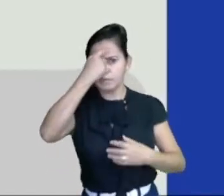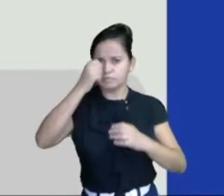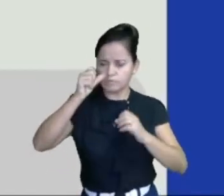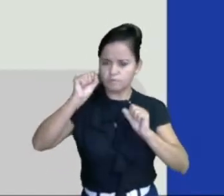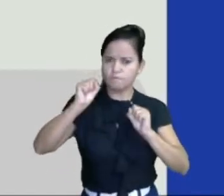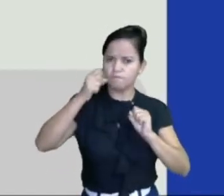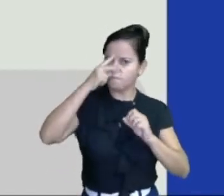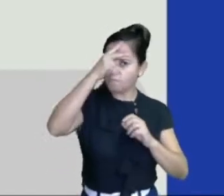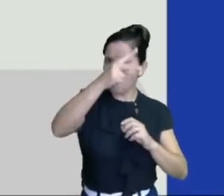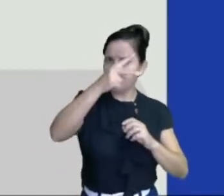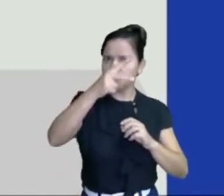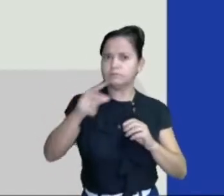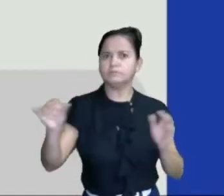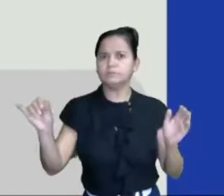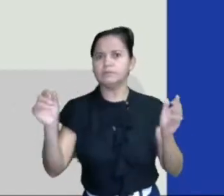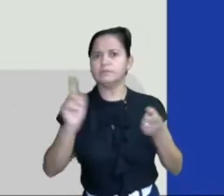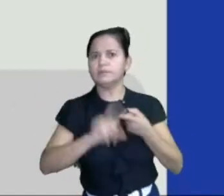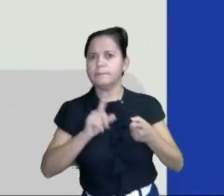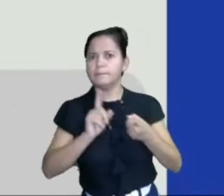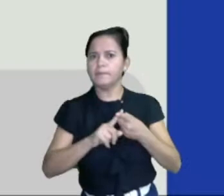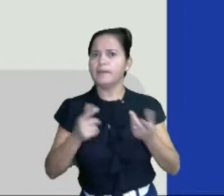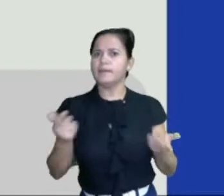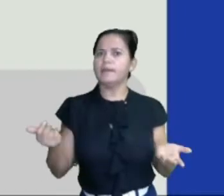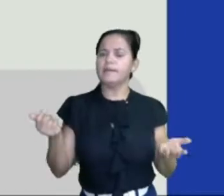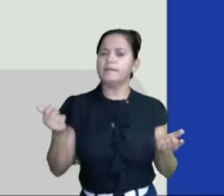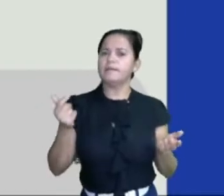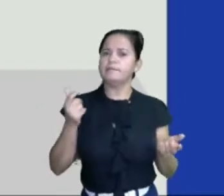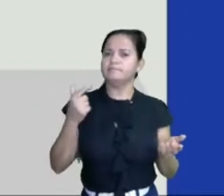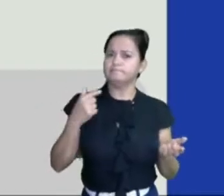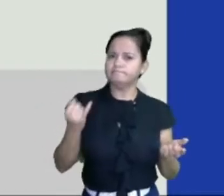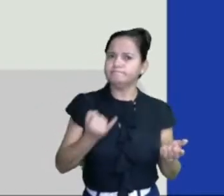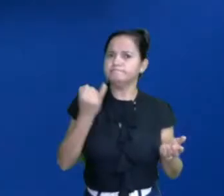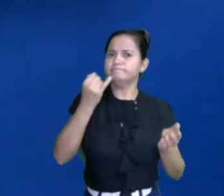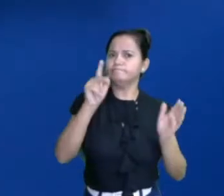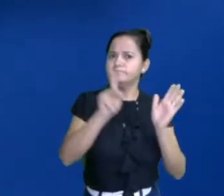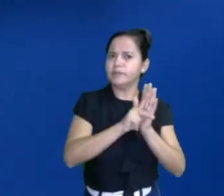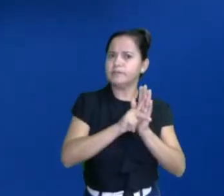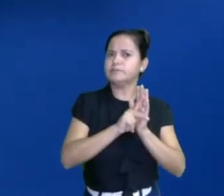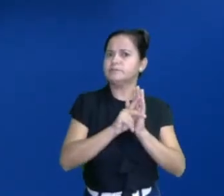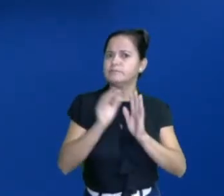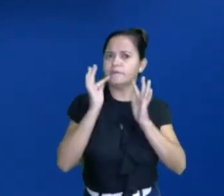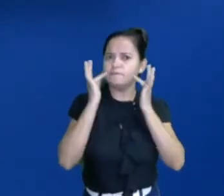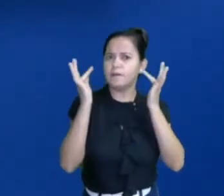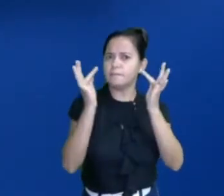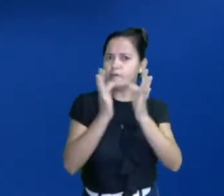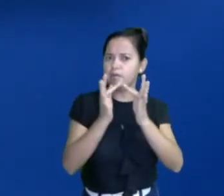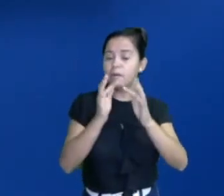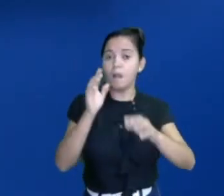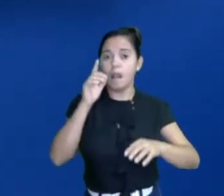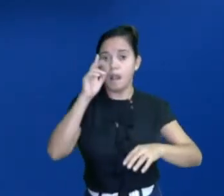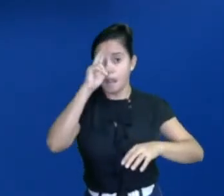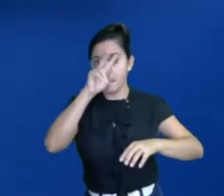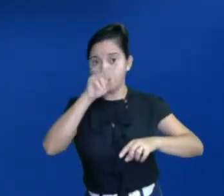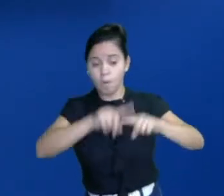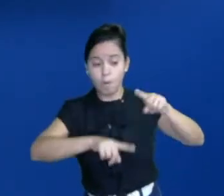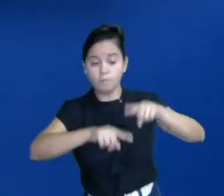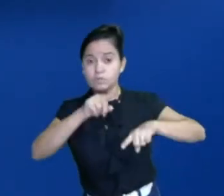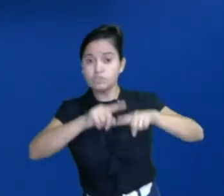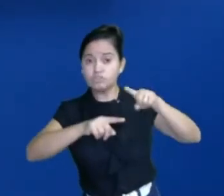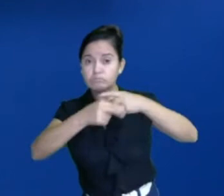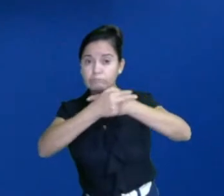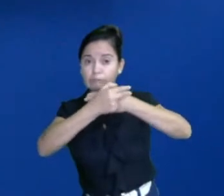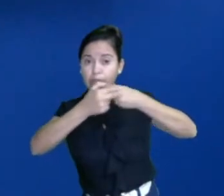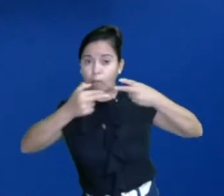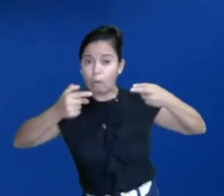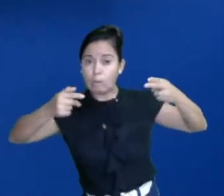da família, unida por sua história. Então, aquele objeto muito antigo ou aquele